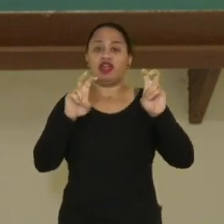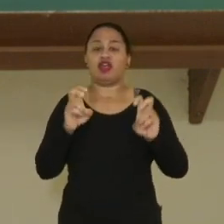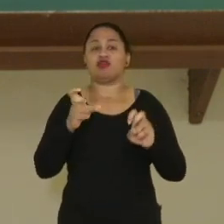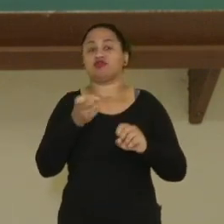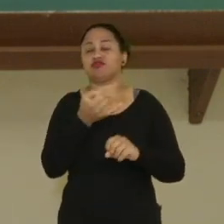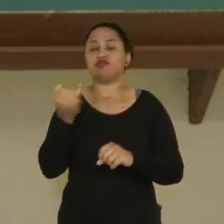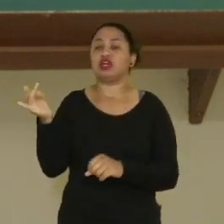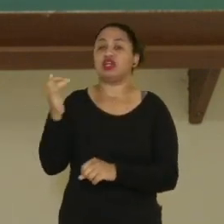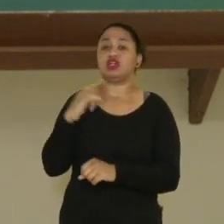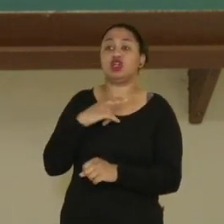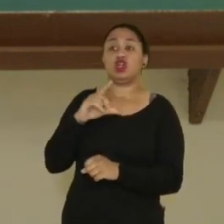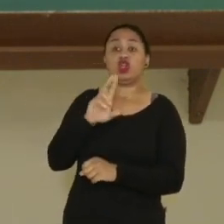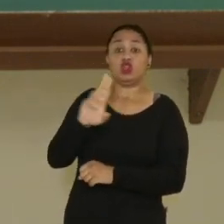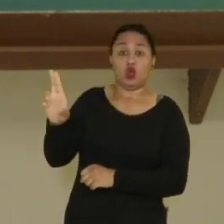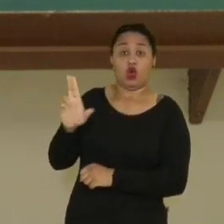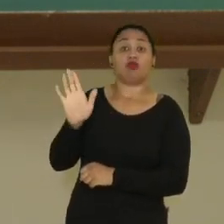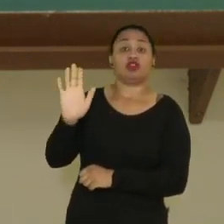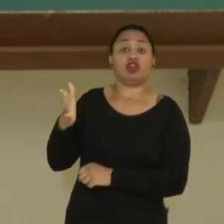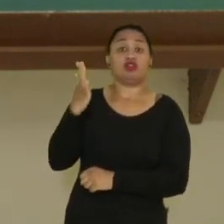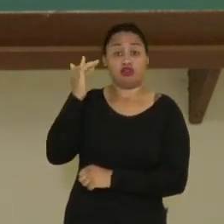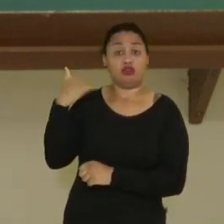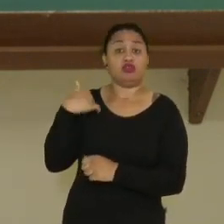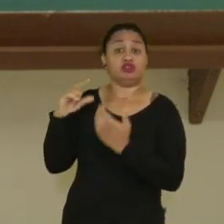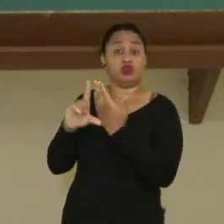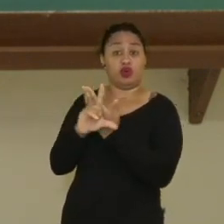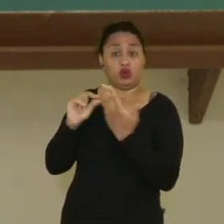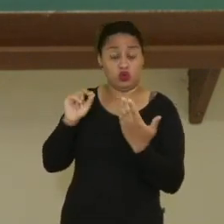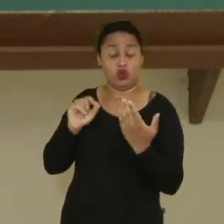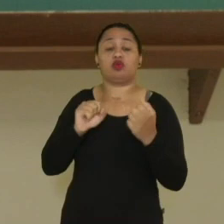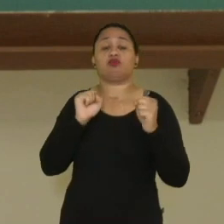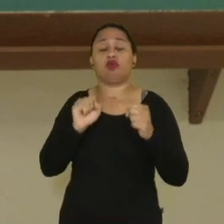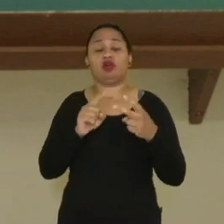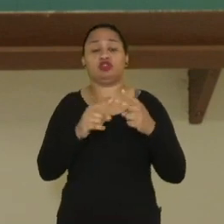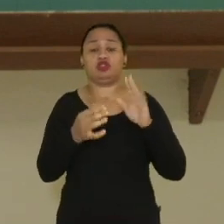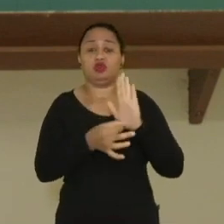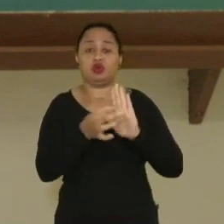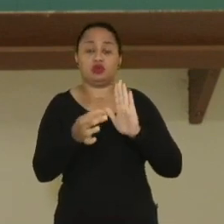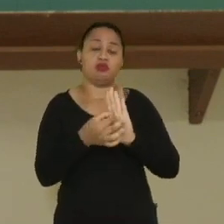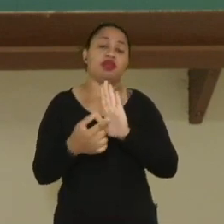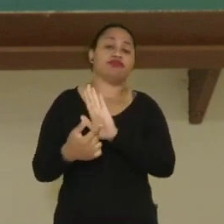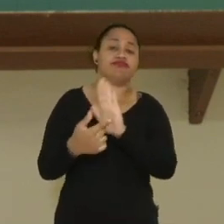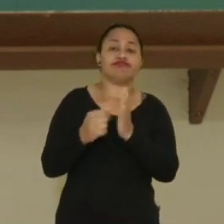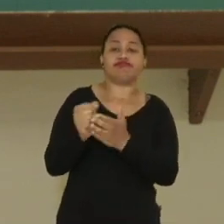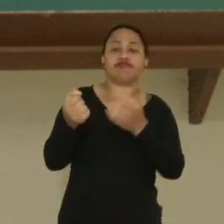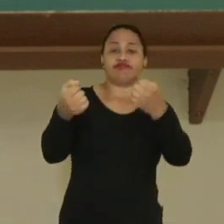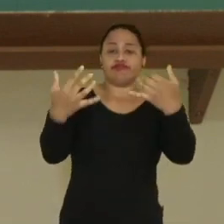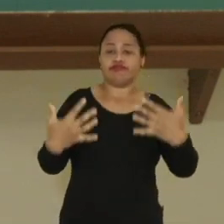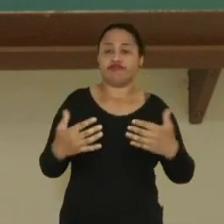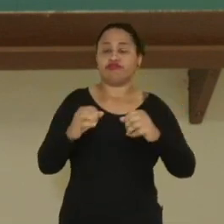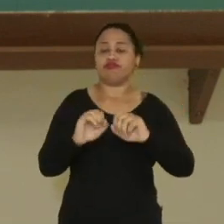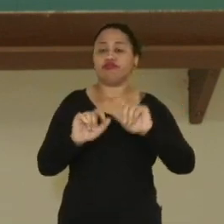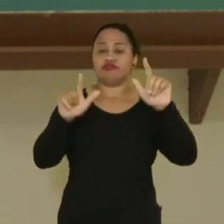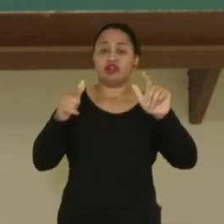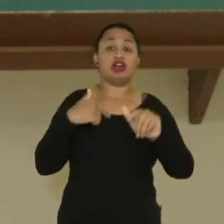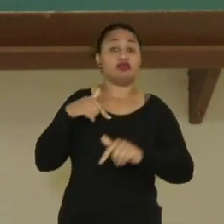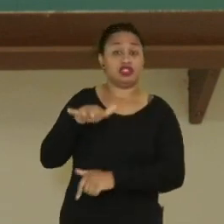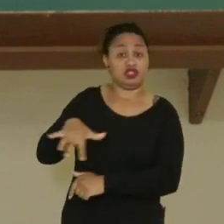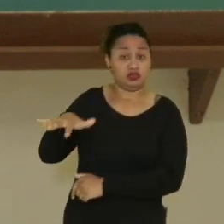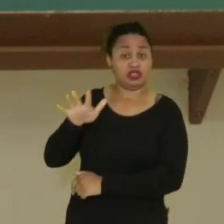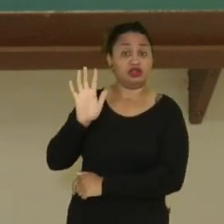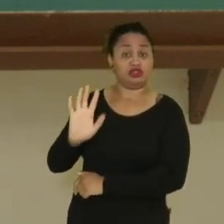colocando um argumento de autoridade, seja um argumento de ilustração, né, algum caso